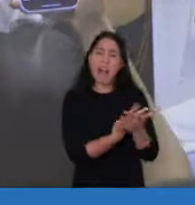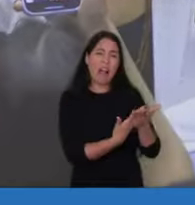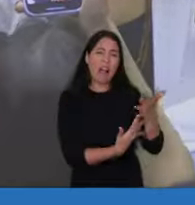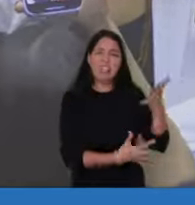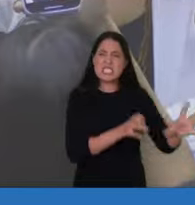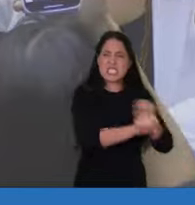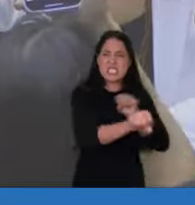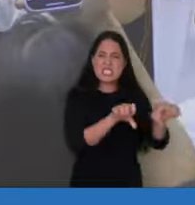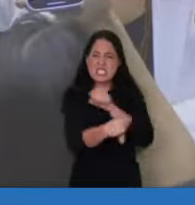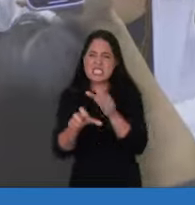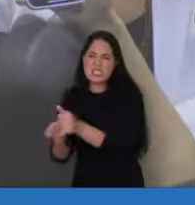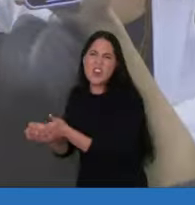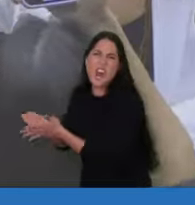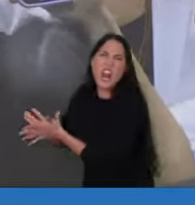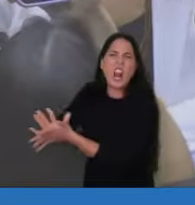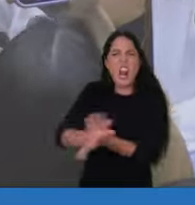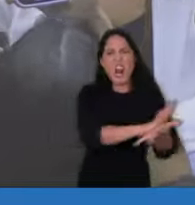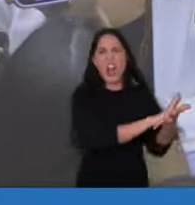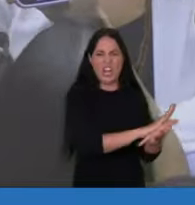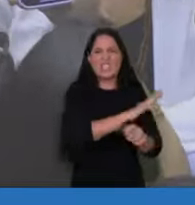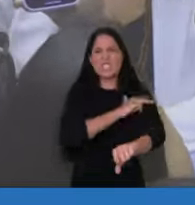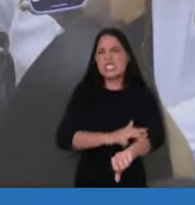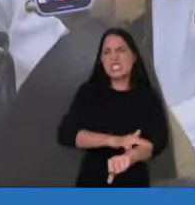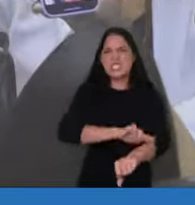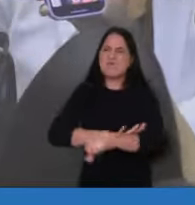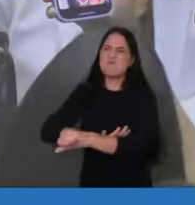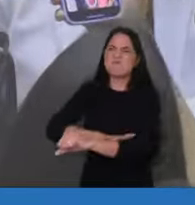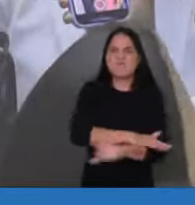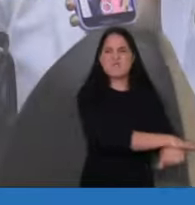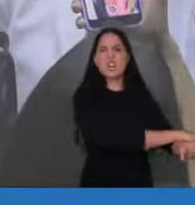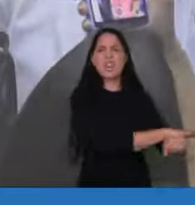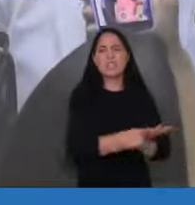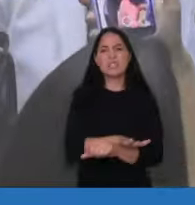retinto pisado atrás do herói